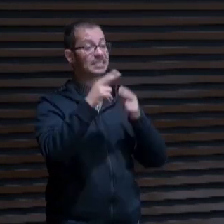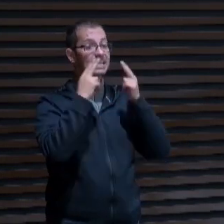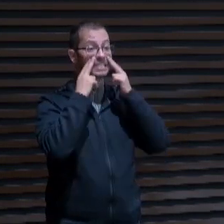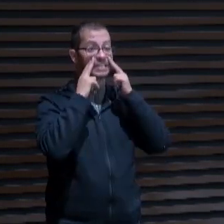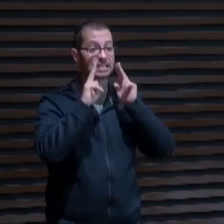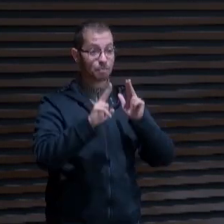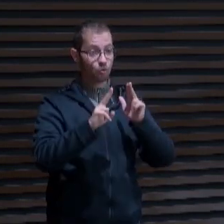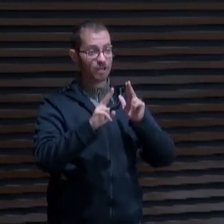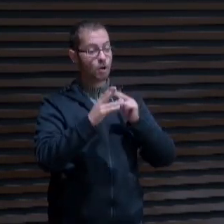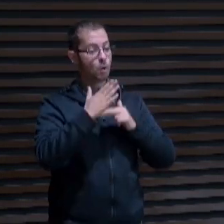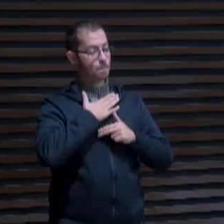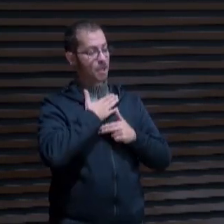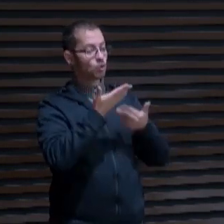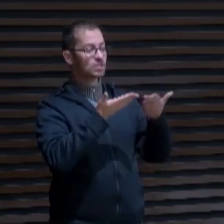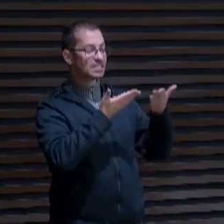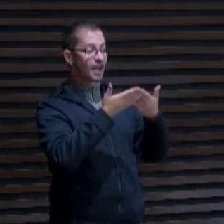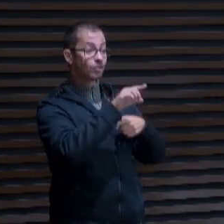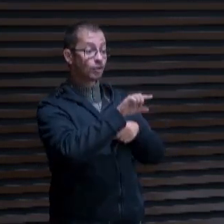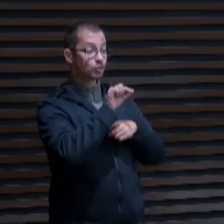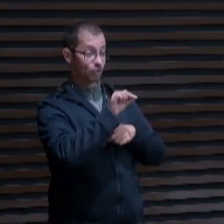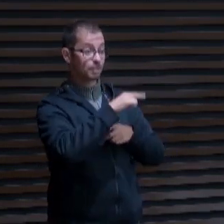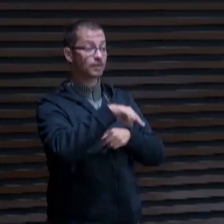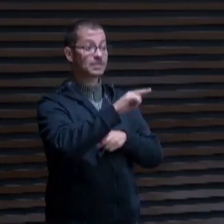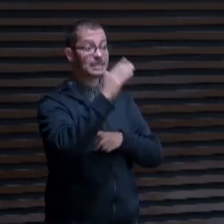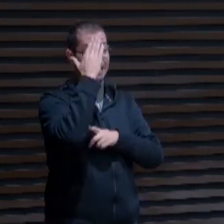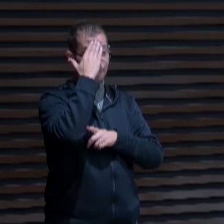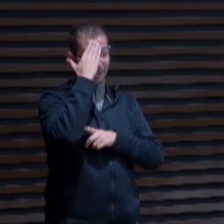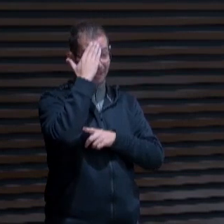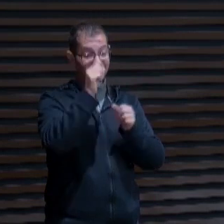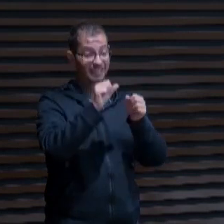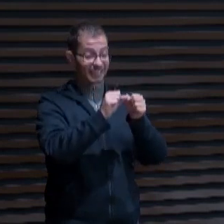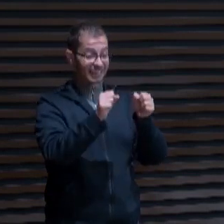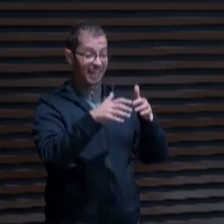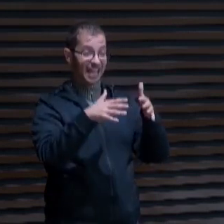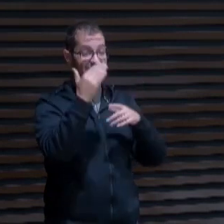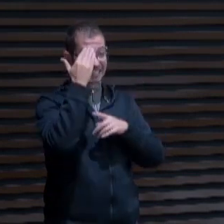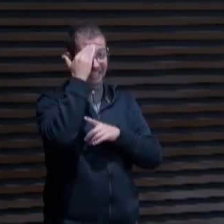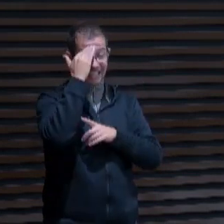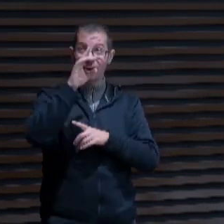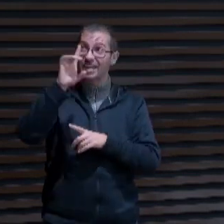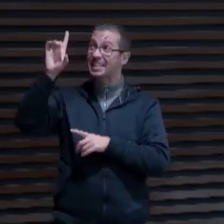a quem escolhi, para que saibais e me creiais e entendais que